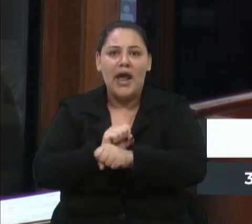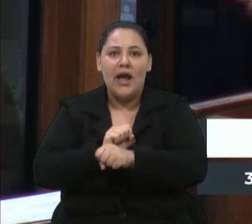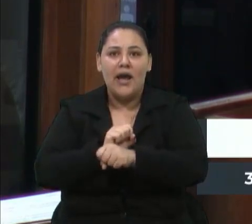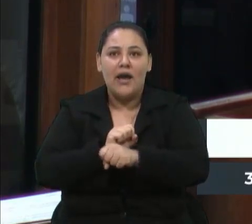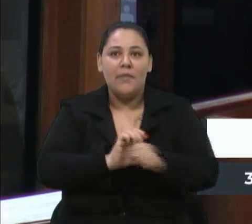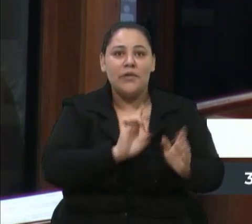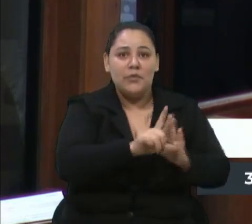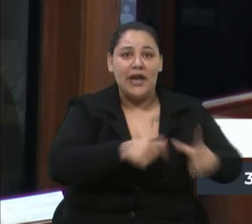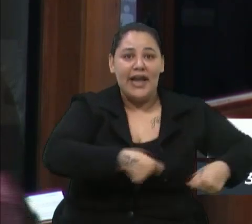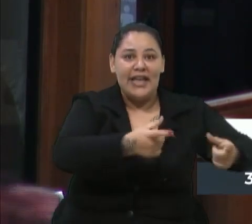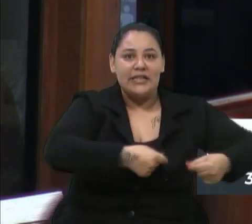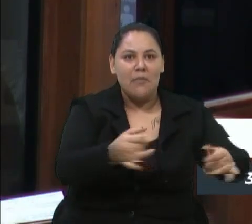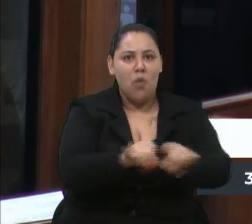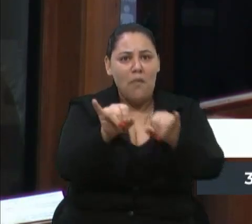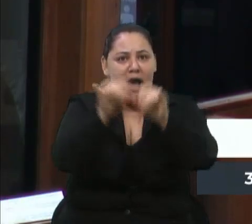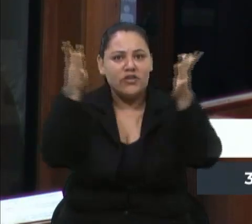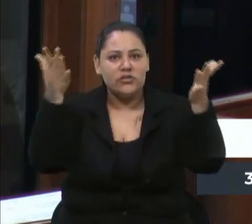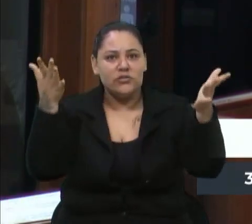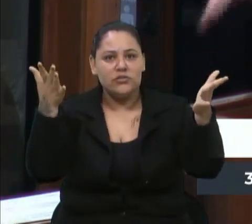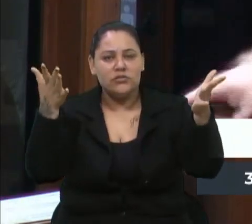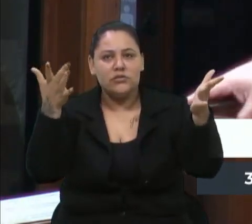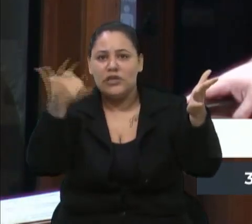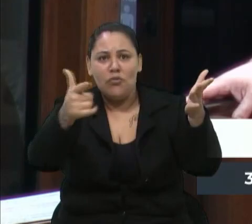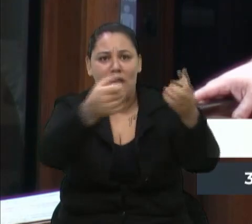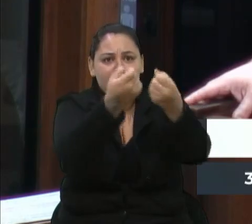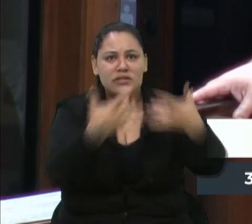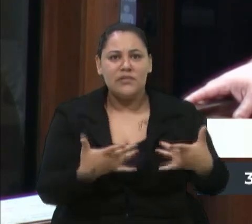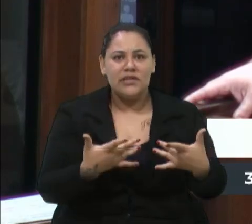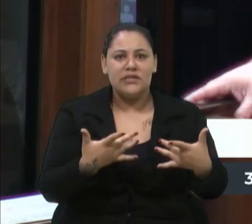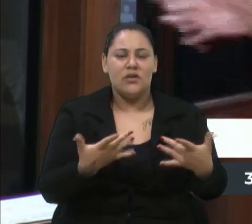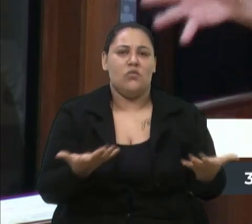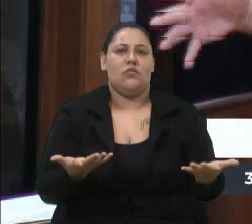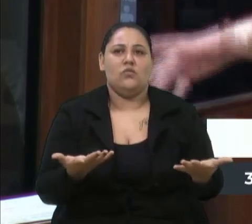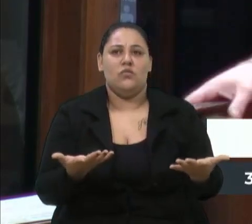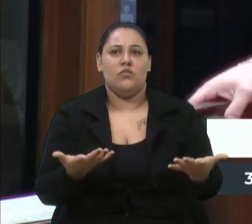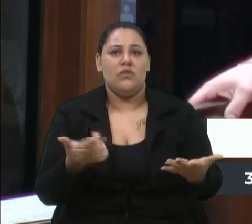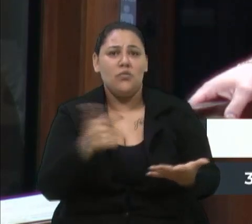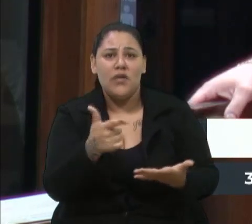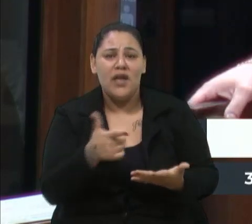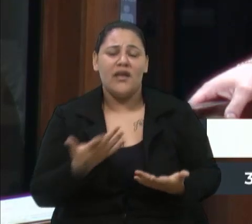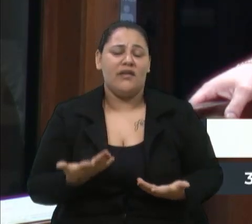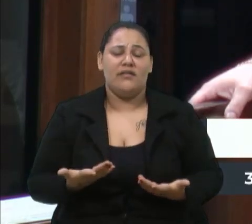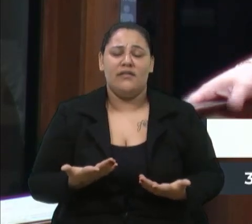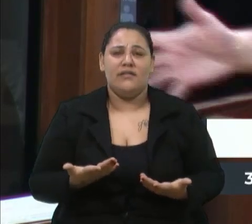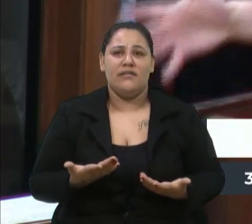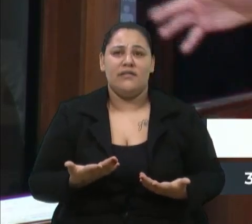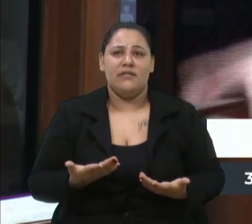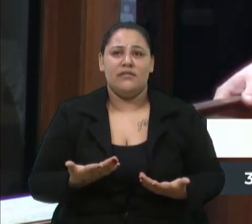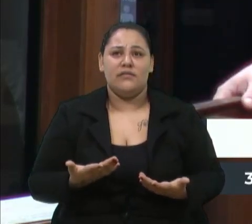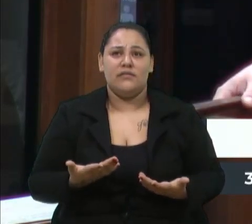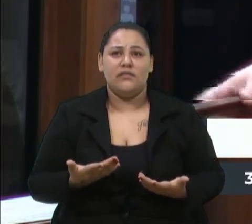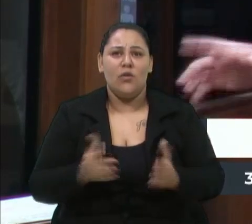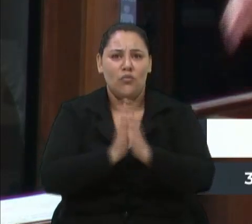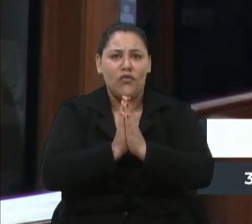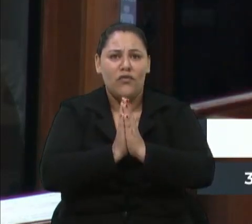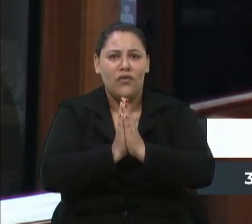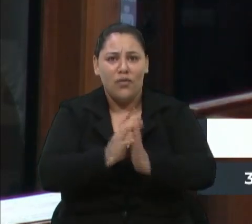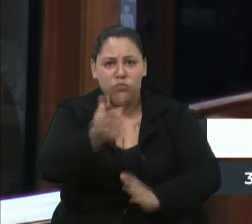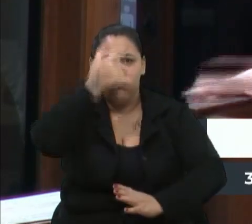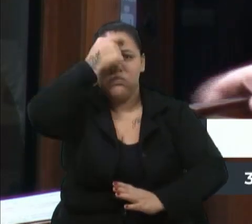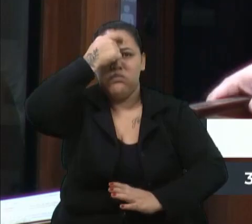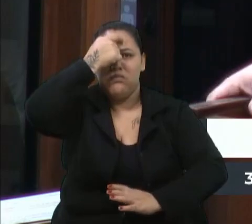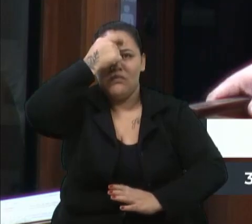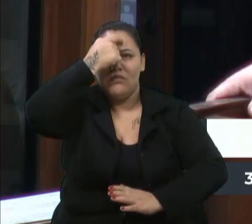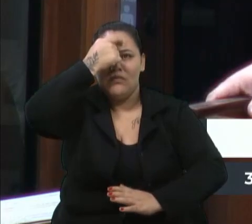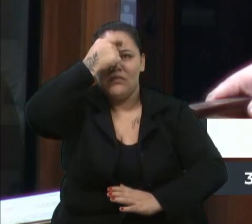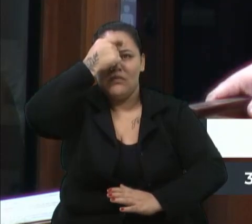gastarem nos luxos deles. Não tem outra explicação a não ser isso. Não tem. Então, vamos botar o dedo na consciência e vou na linha